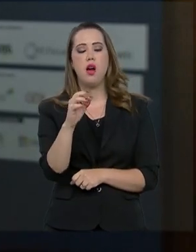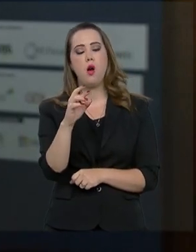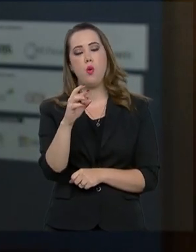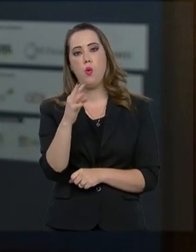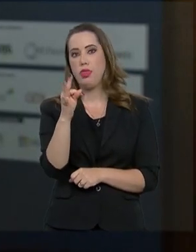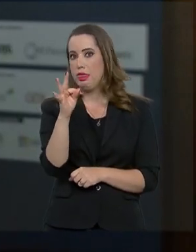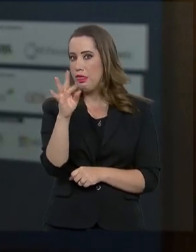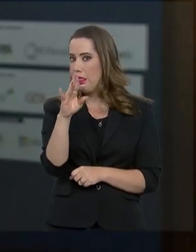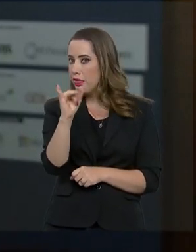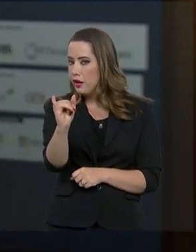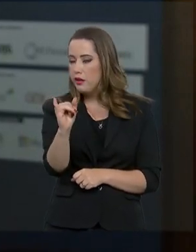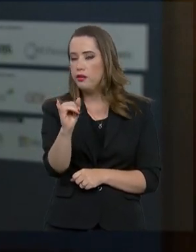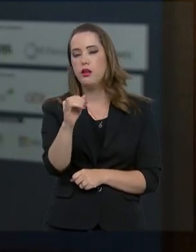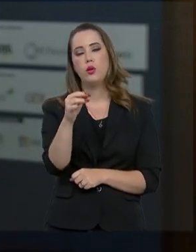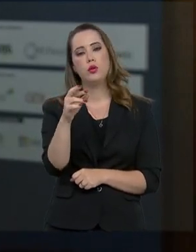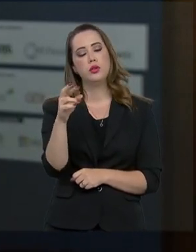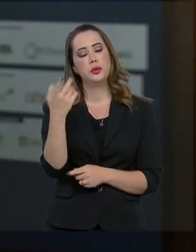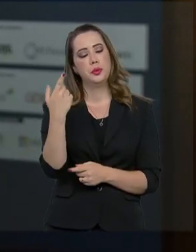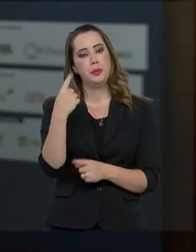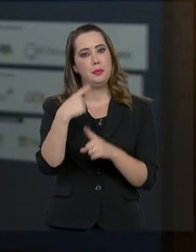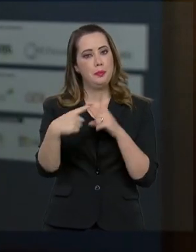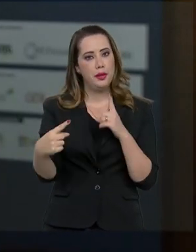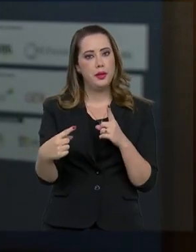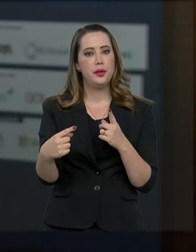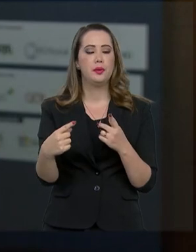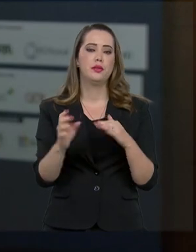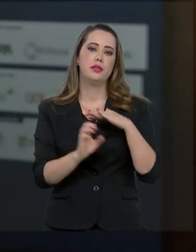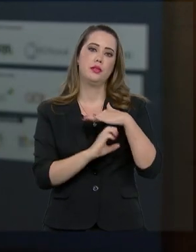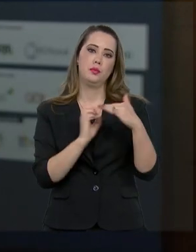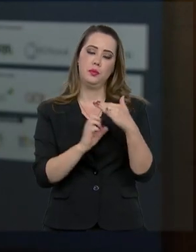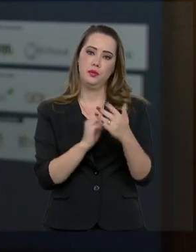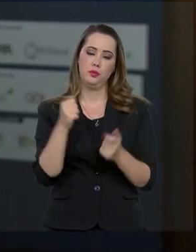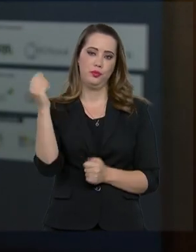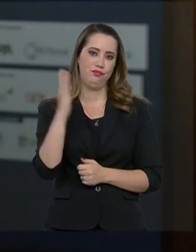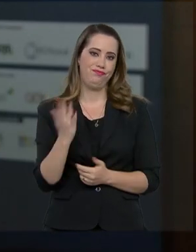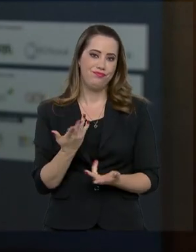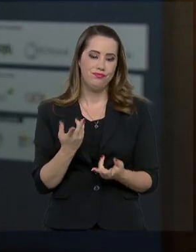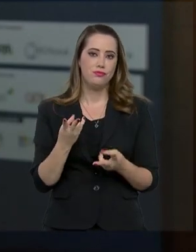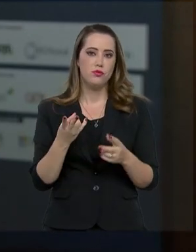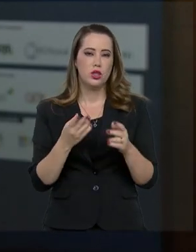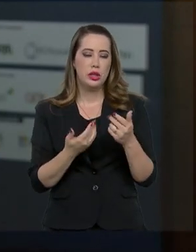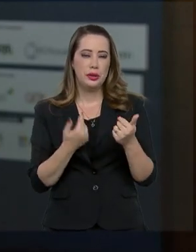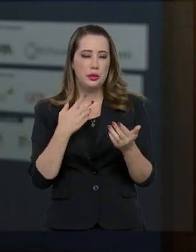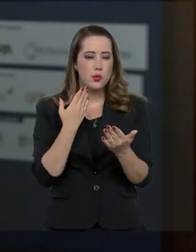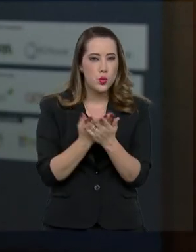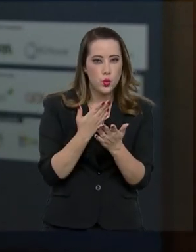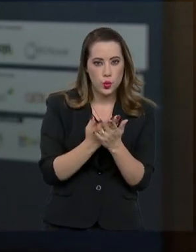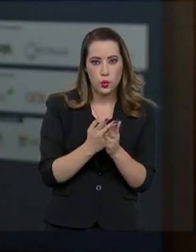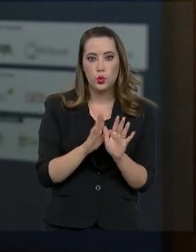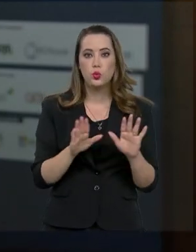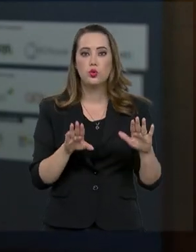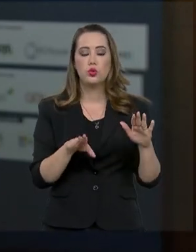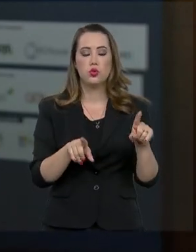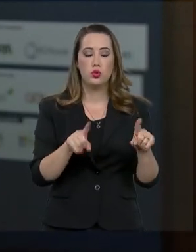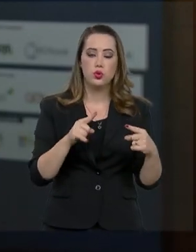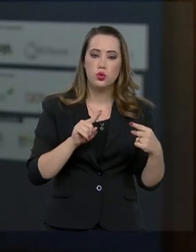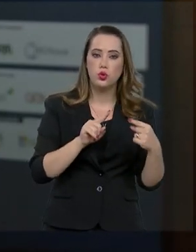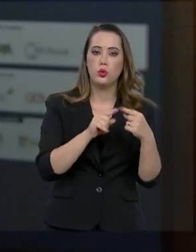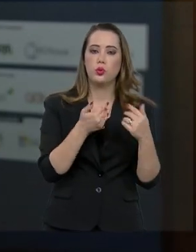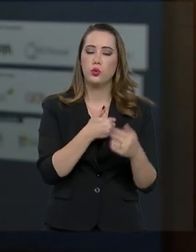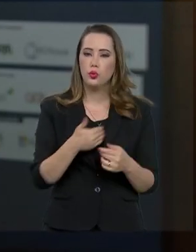reais das empresas brasileiras o diagnóstico feito pelo governo federal em parceria com o setor privado inclui ainda